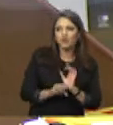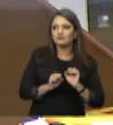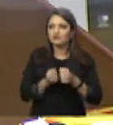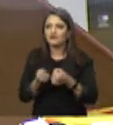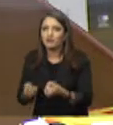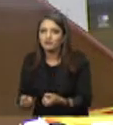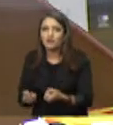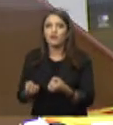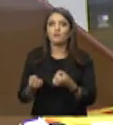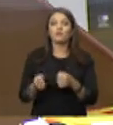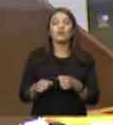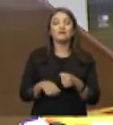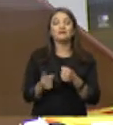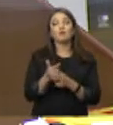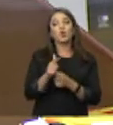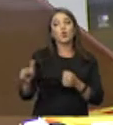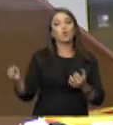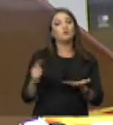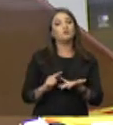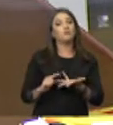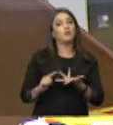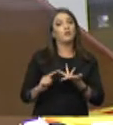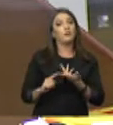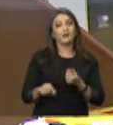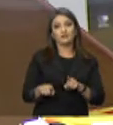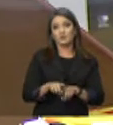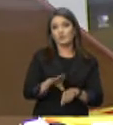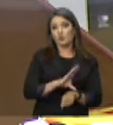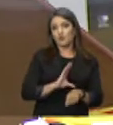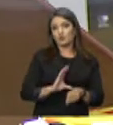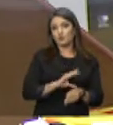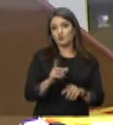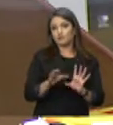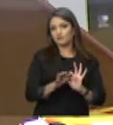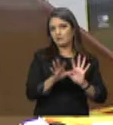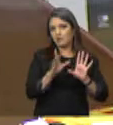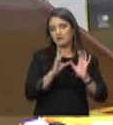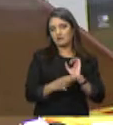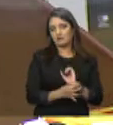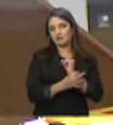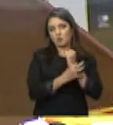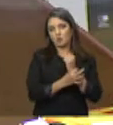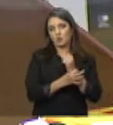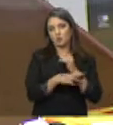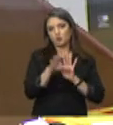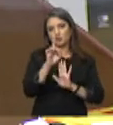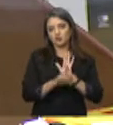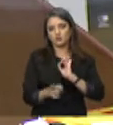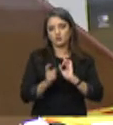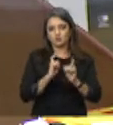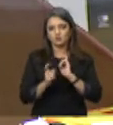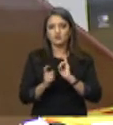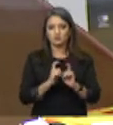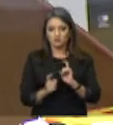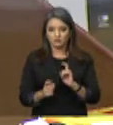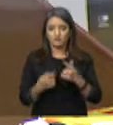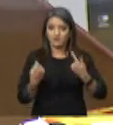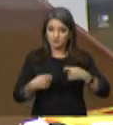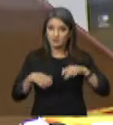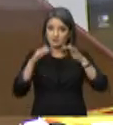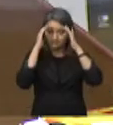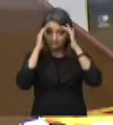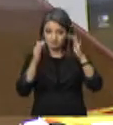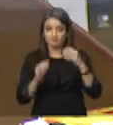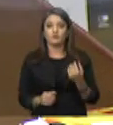defesa a outros prefeitos encerrados na Constituição da República aos quais o direito administrativo sancionador deve